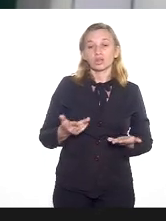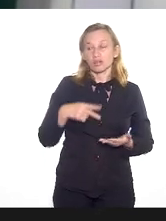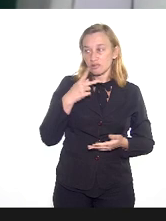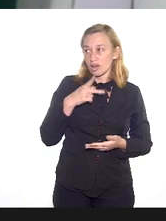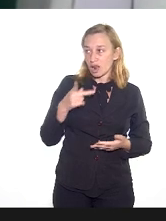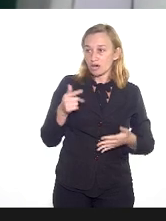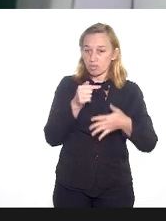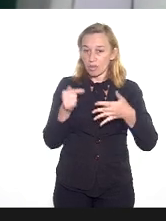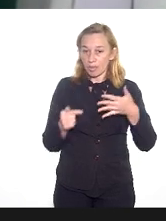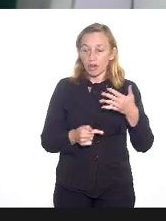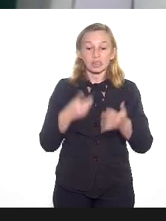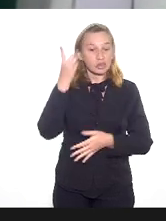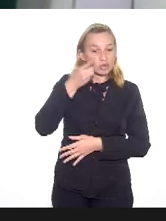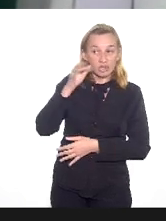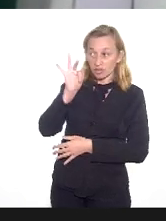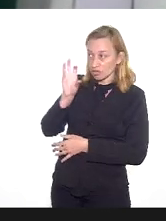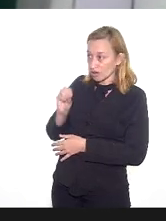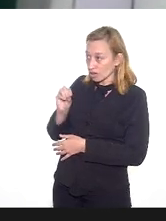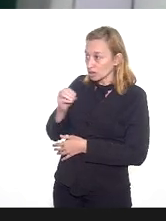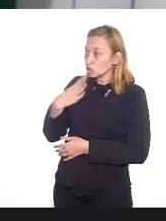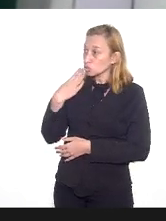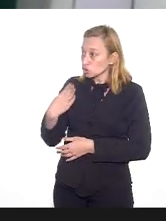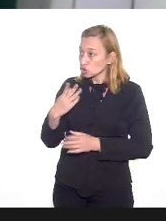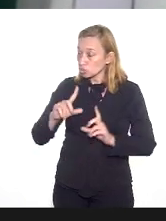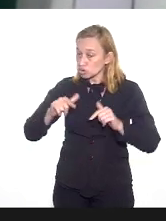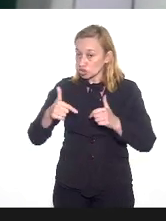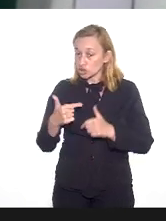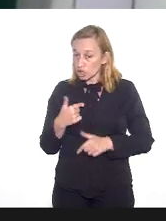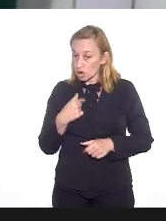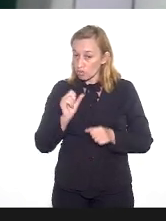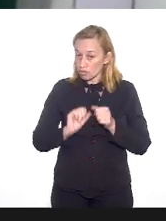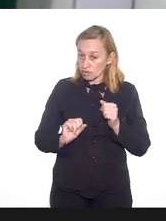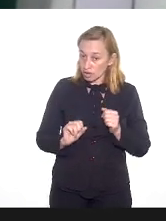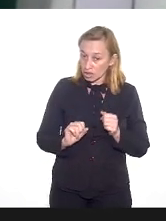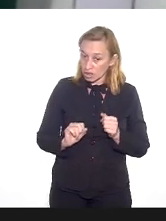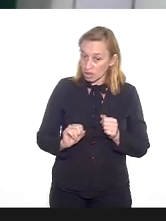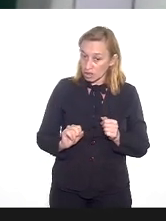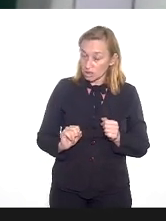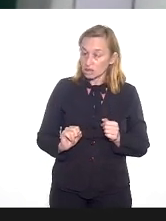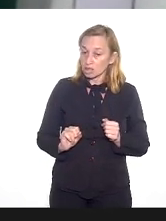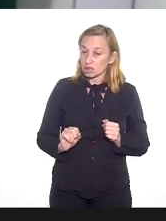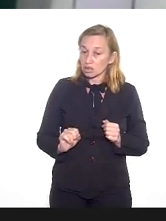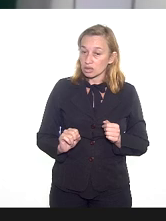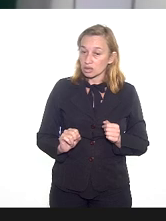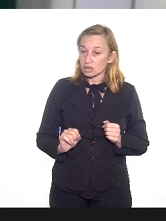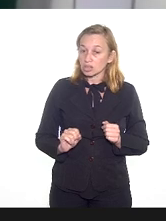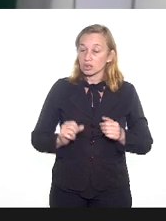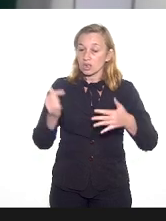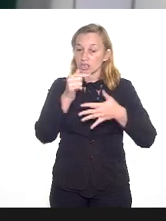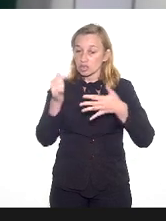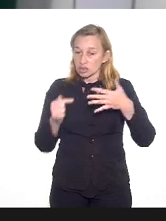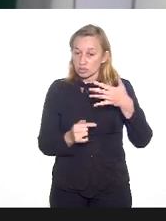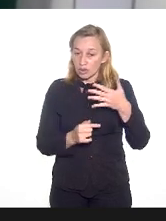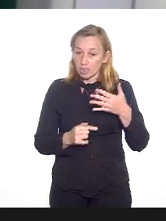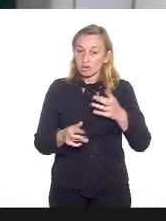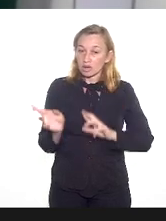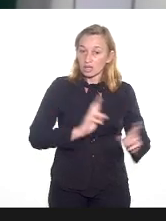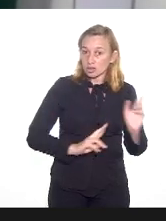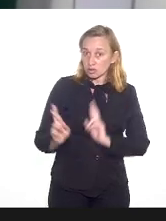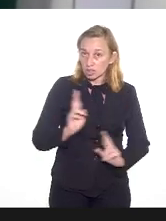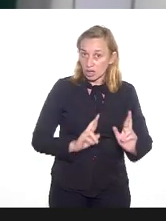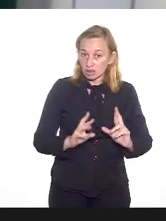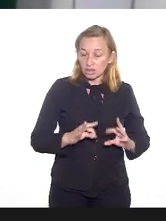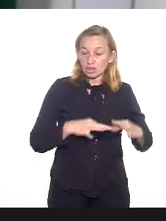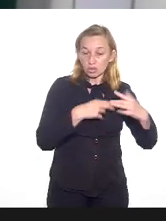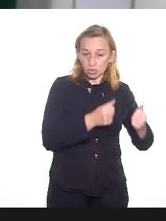pontuações, porque, deputado Flávio, em função do tipo de exposição que eu fiz, dando precedência aos aspectos relacionados às operações, isso